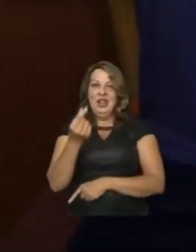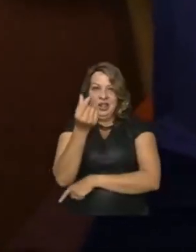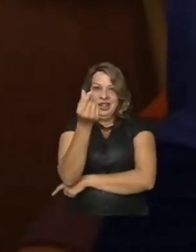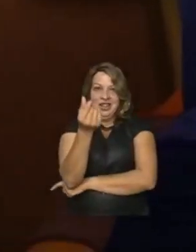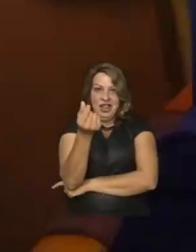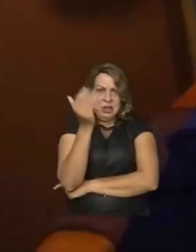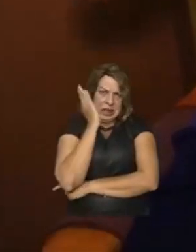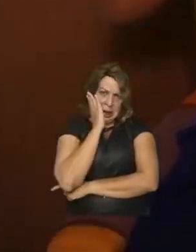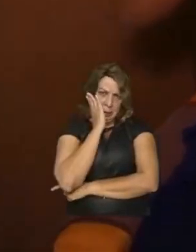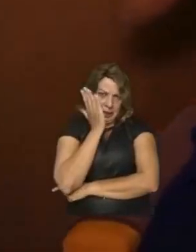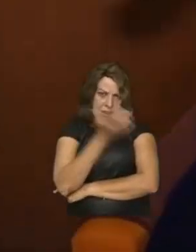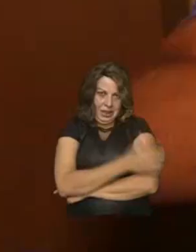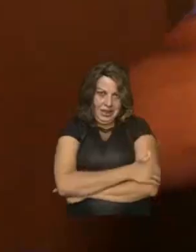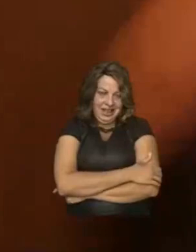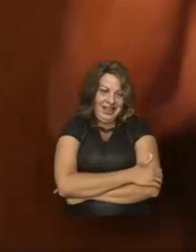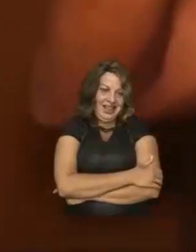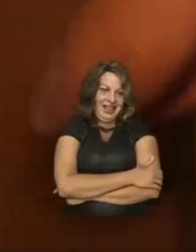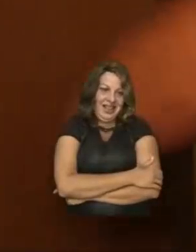contar dinheiro?